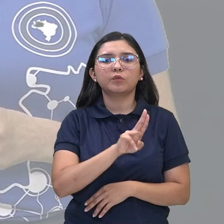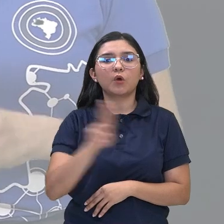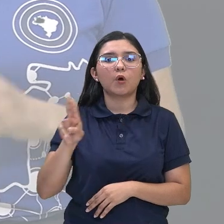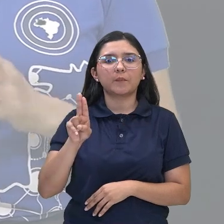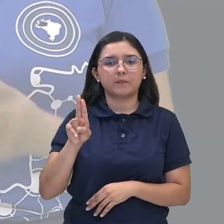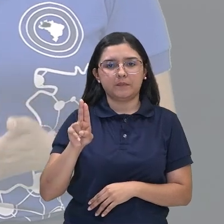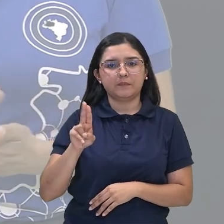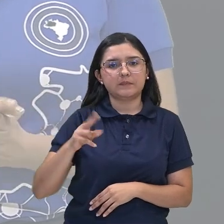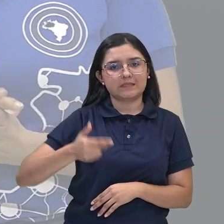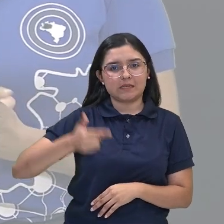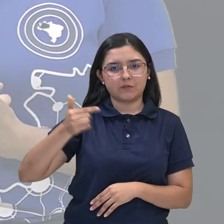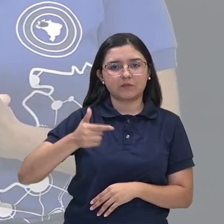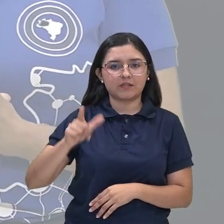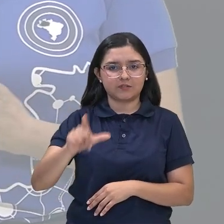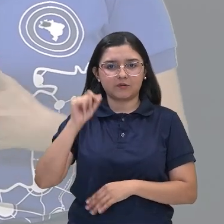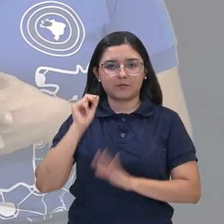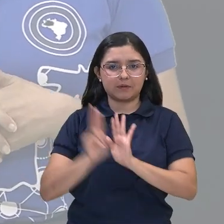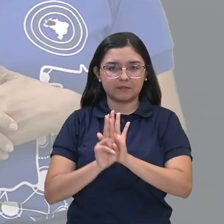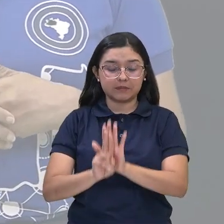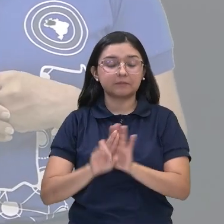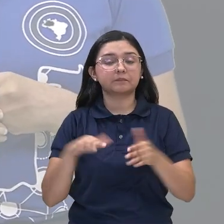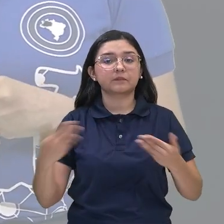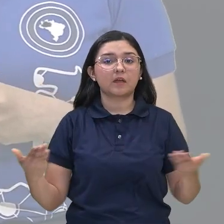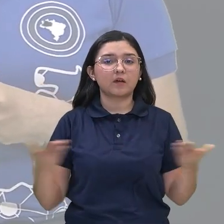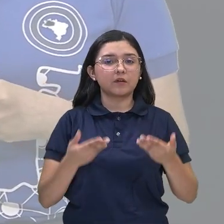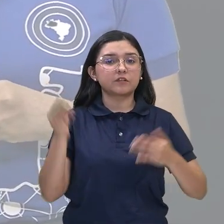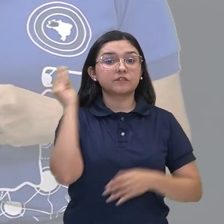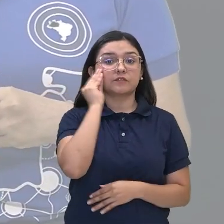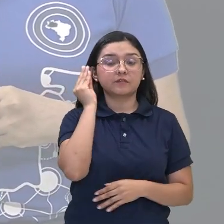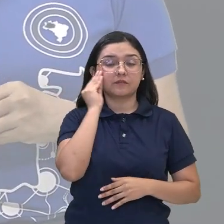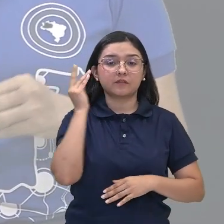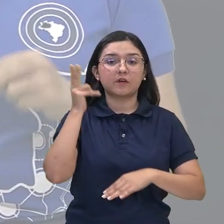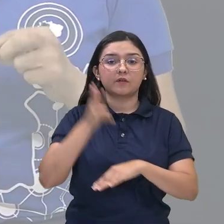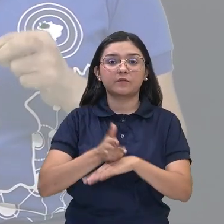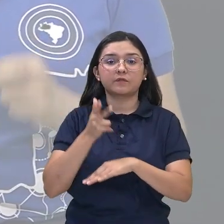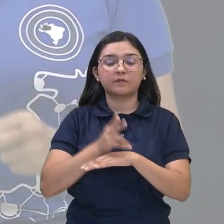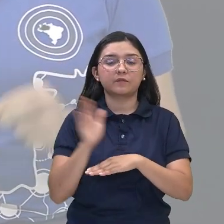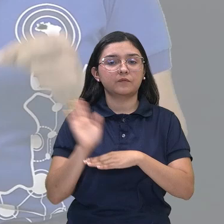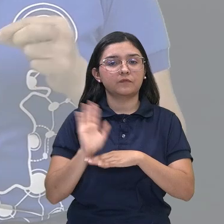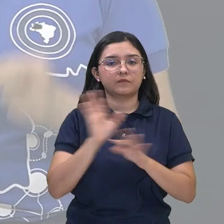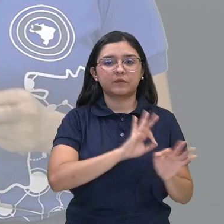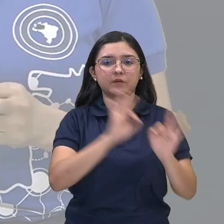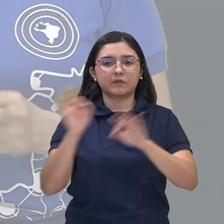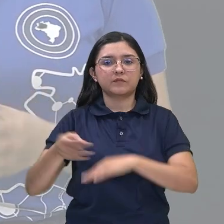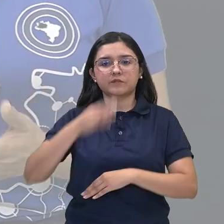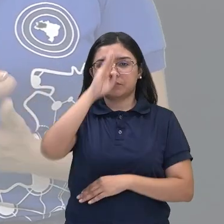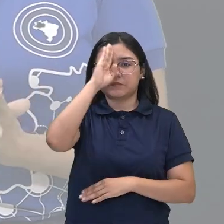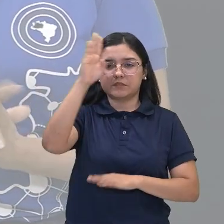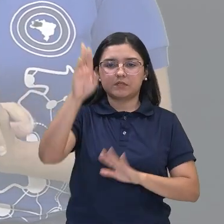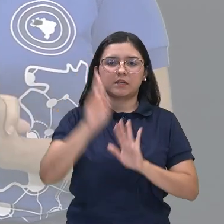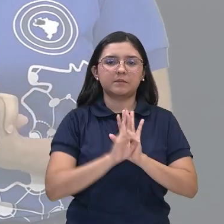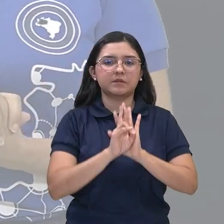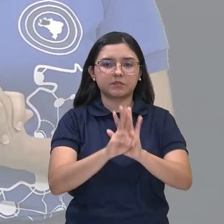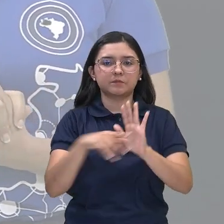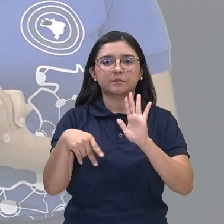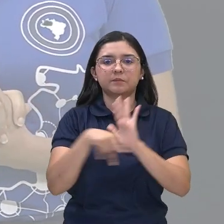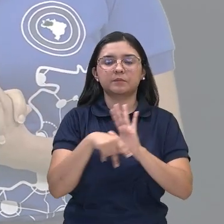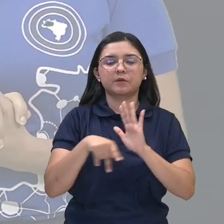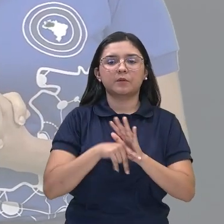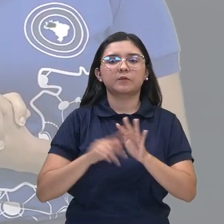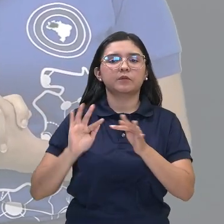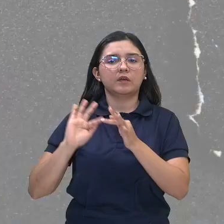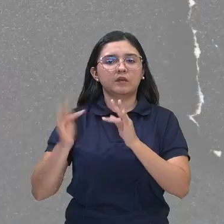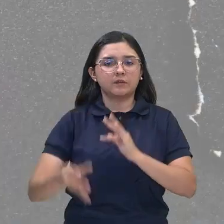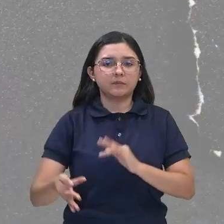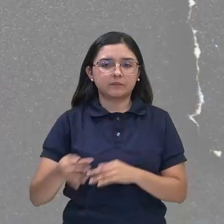representá-lo. Então a gente vai, né, assistir agora um vídeo com os principais representantes do